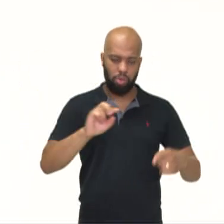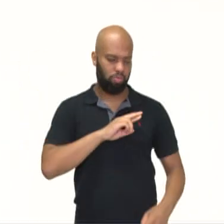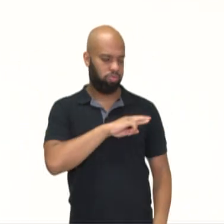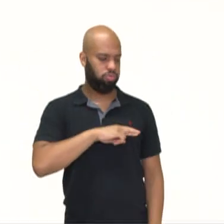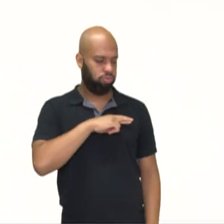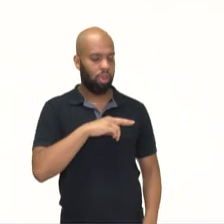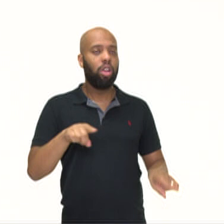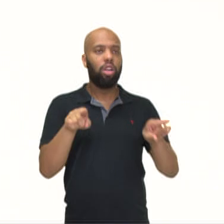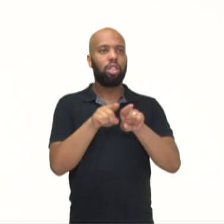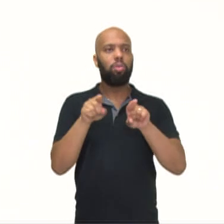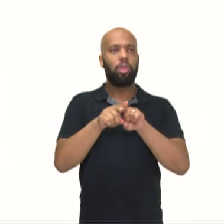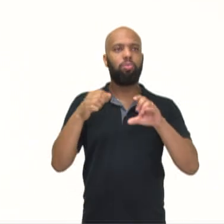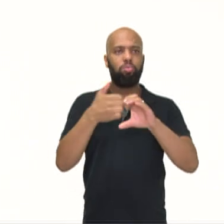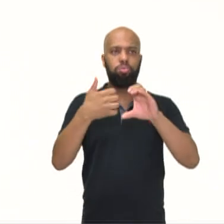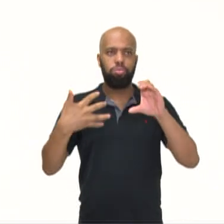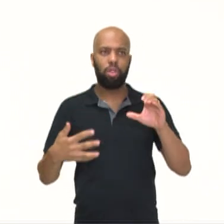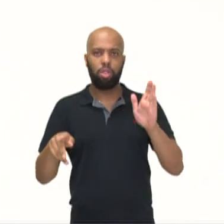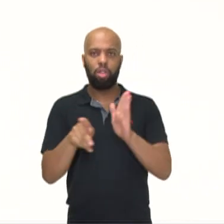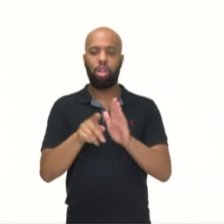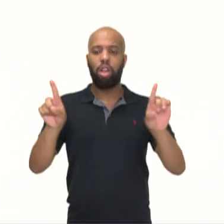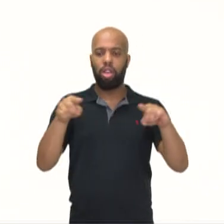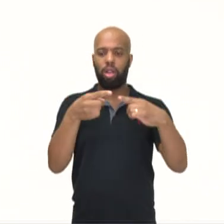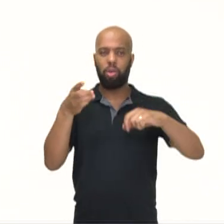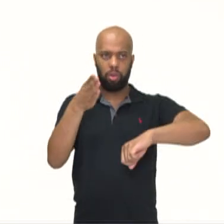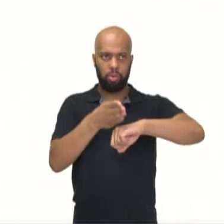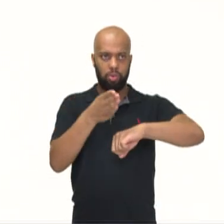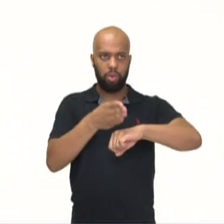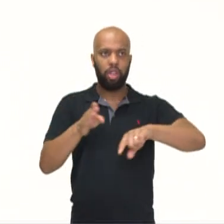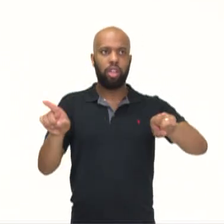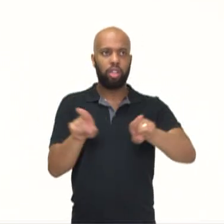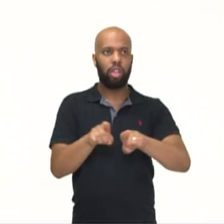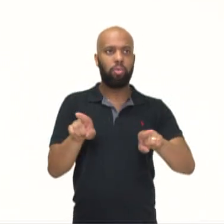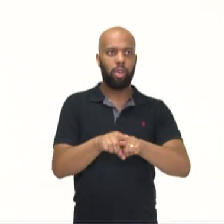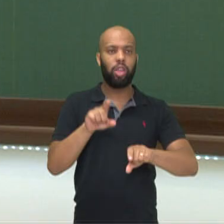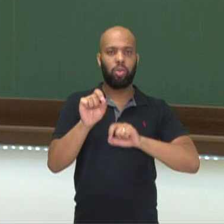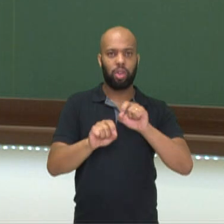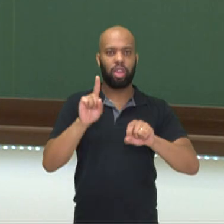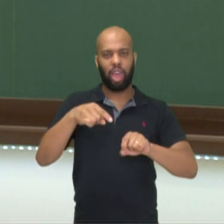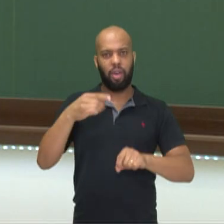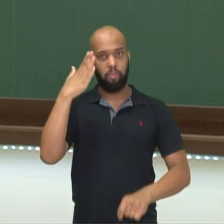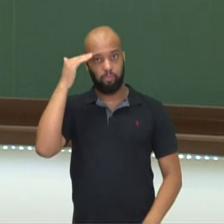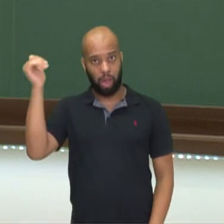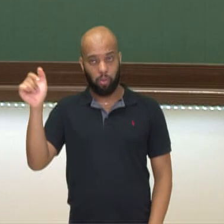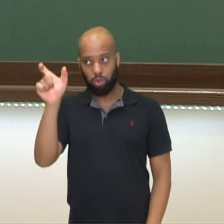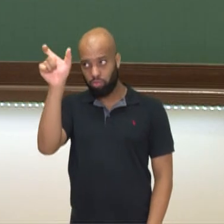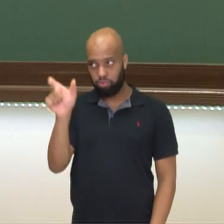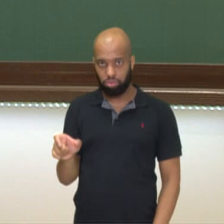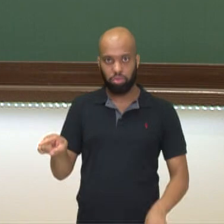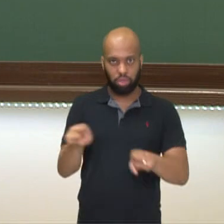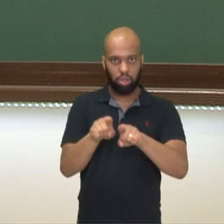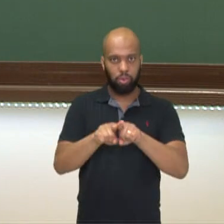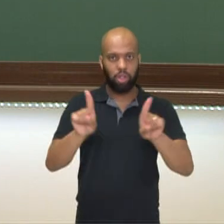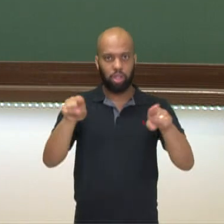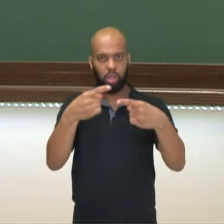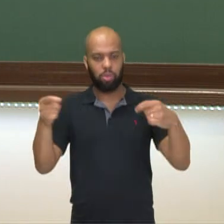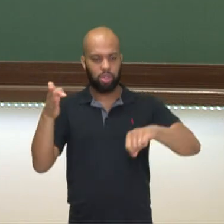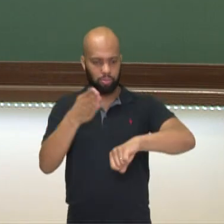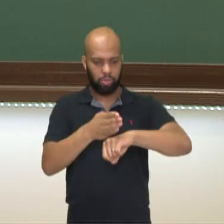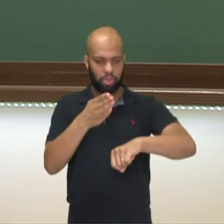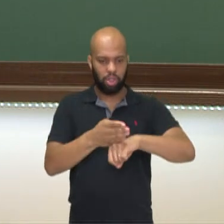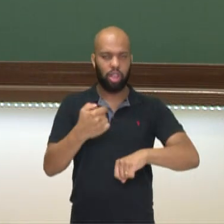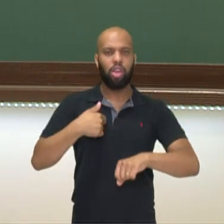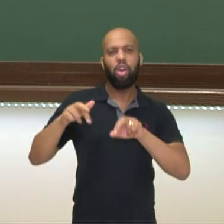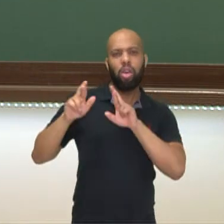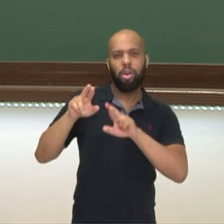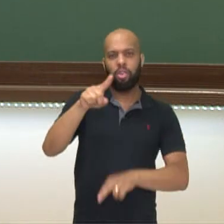a característica estética da música moderna e grandes artistas da música moderna também. Espero que vocês tenham gostado muito